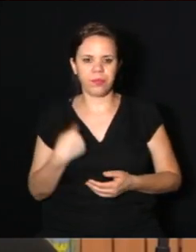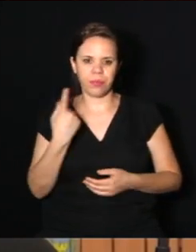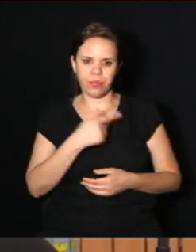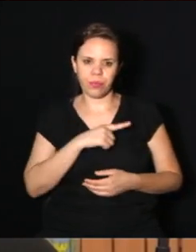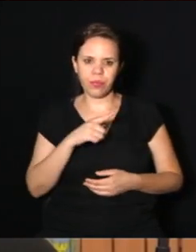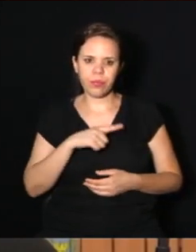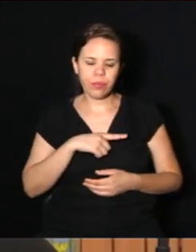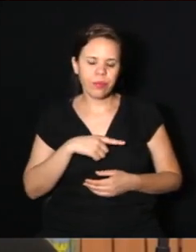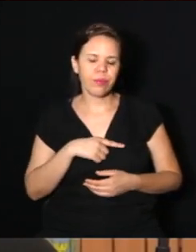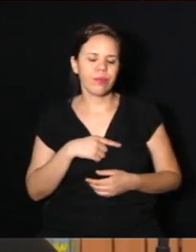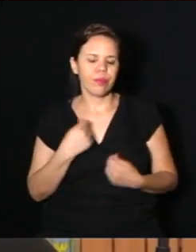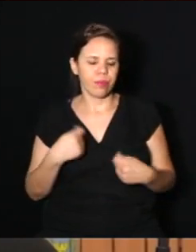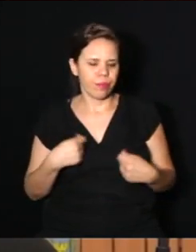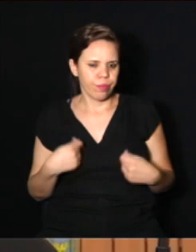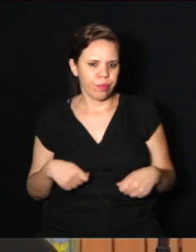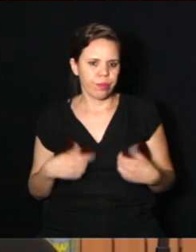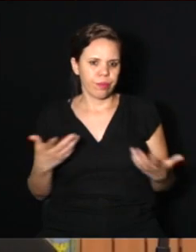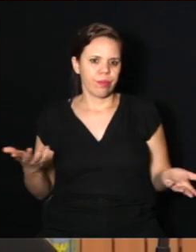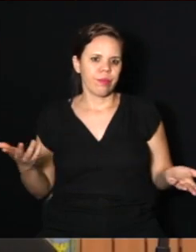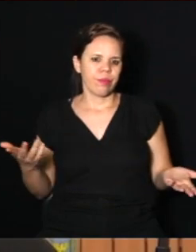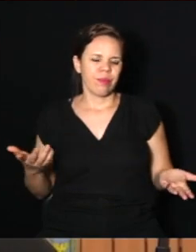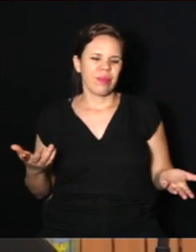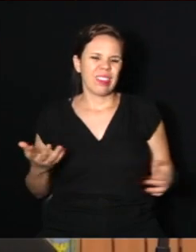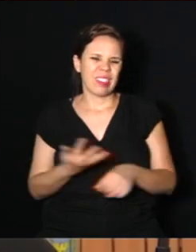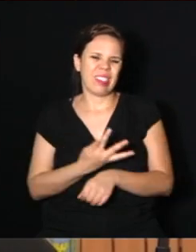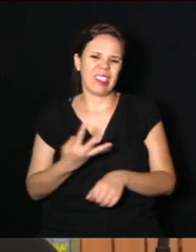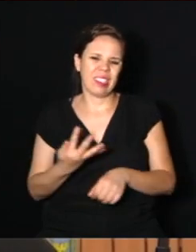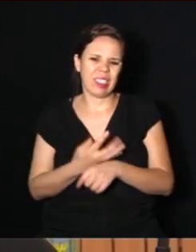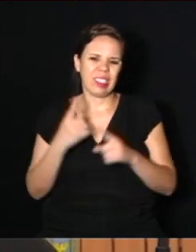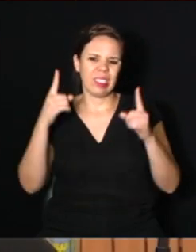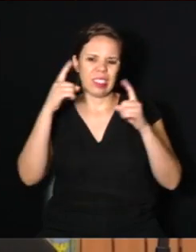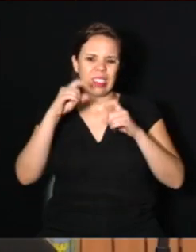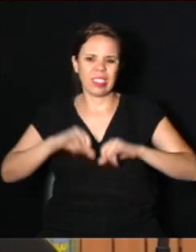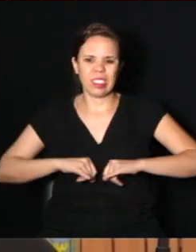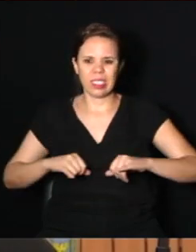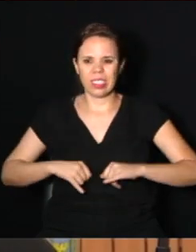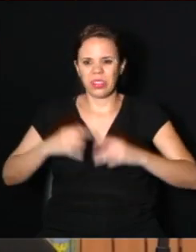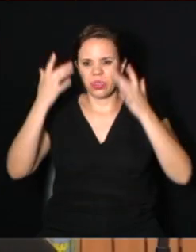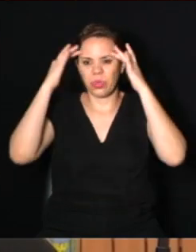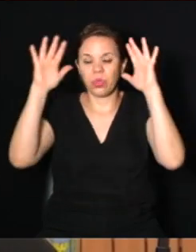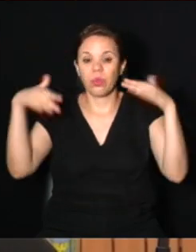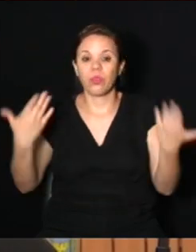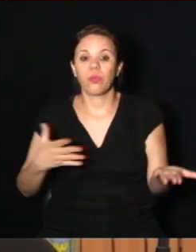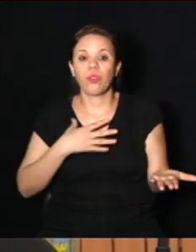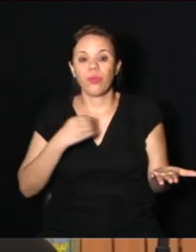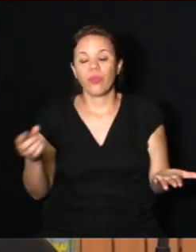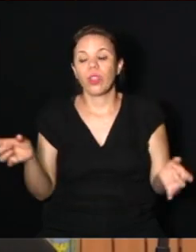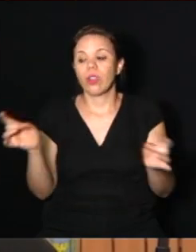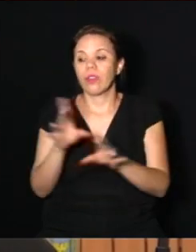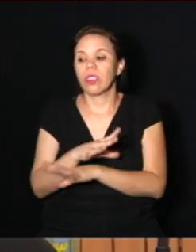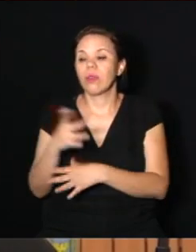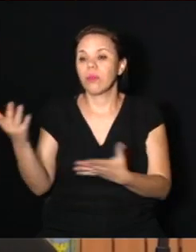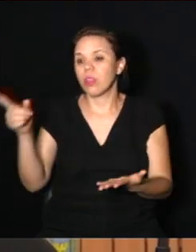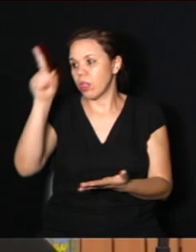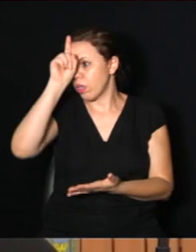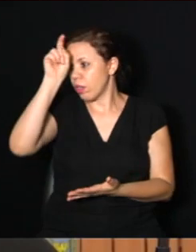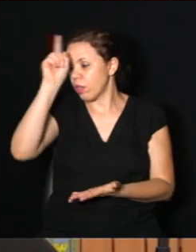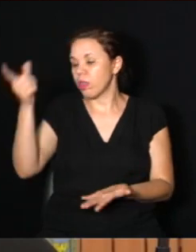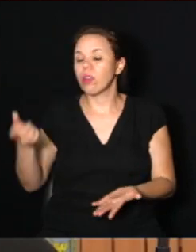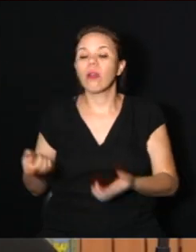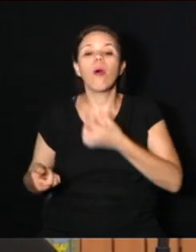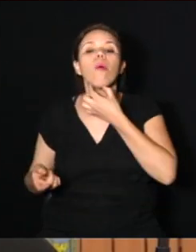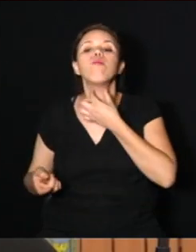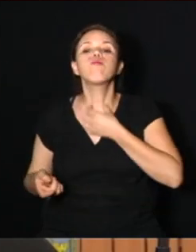passando por essa necessidade e esse sufoco aí. Eu também não sei quando meu filho vai sair de lá, quando essa cânula vai